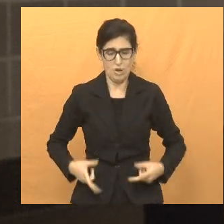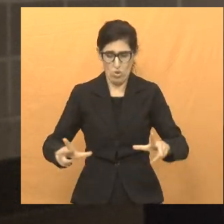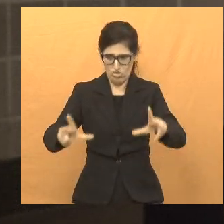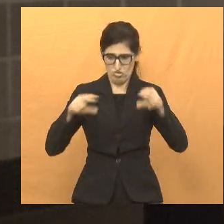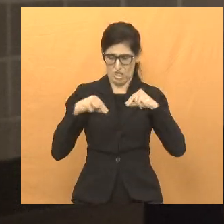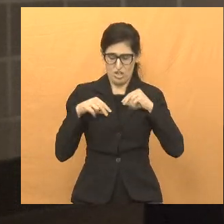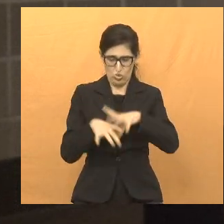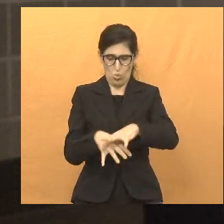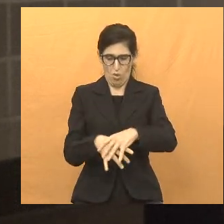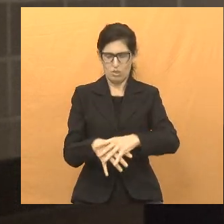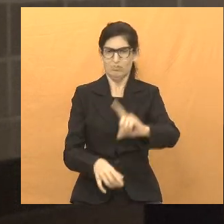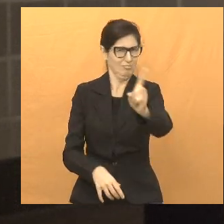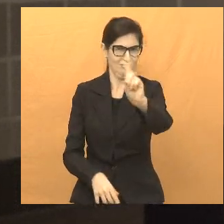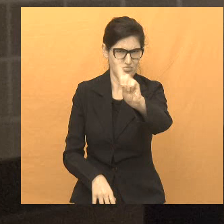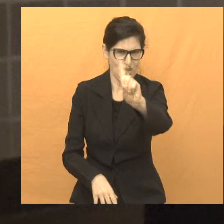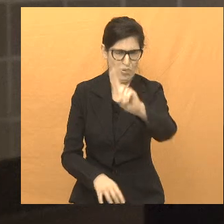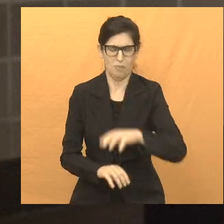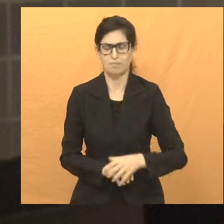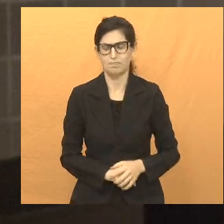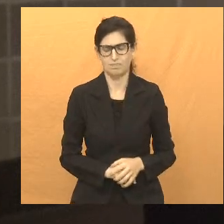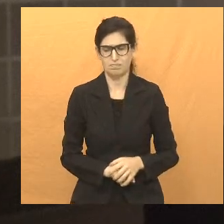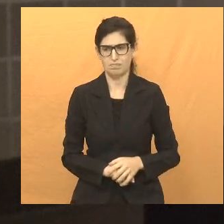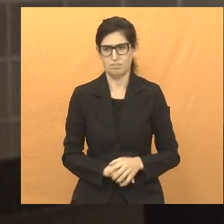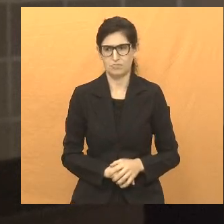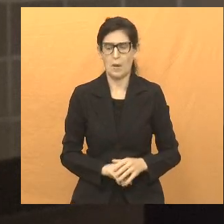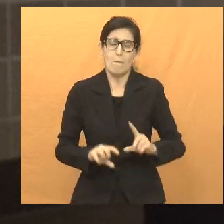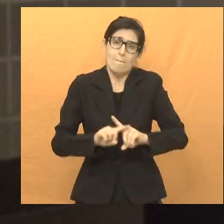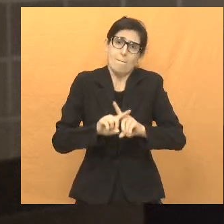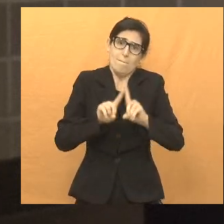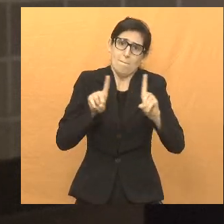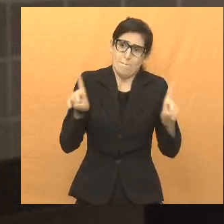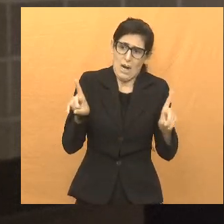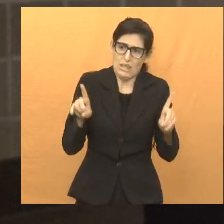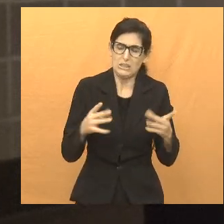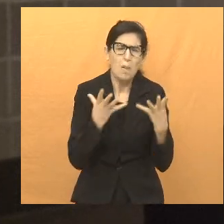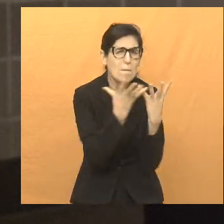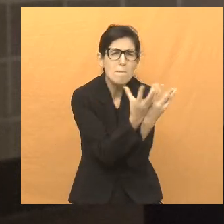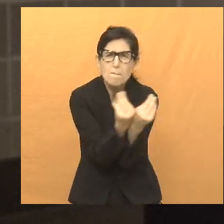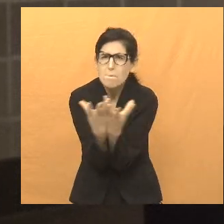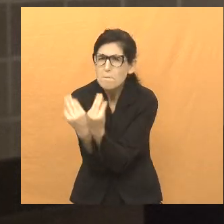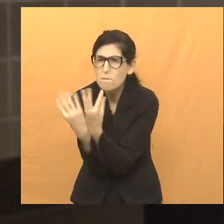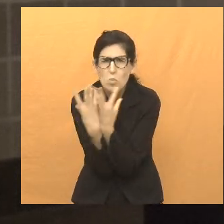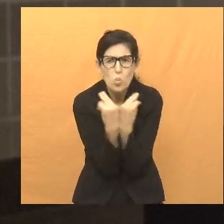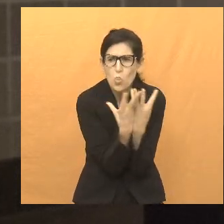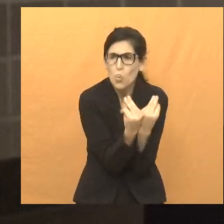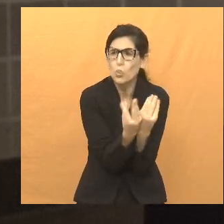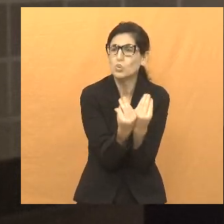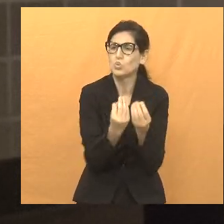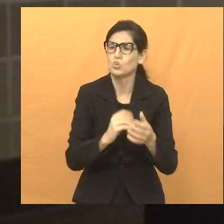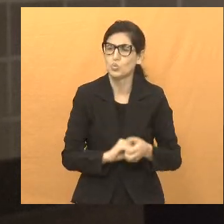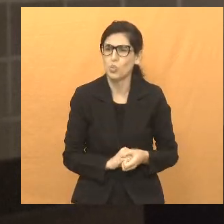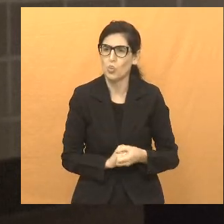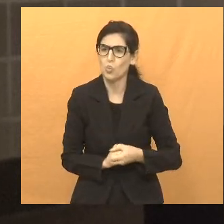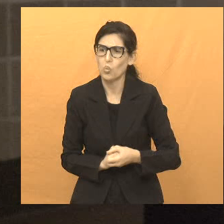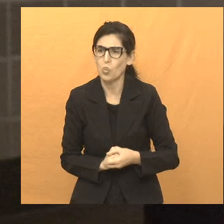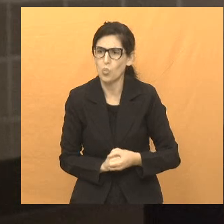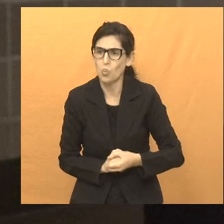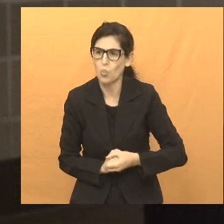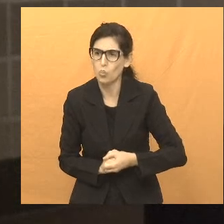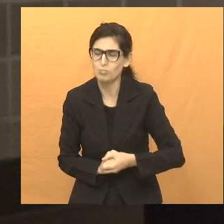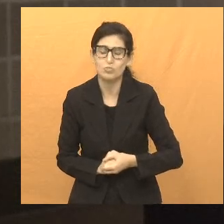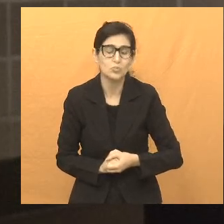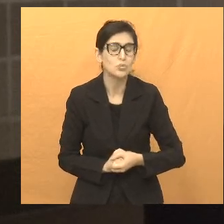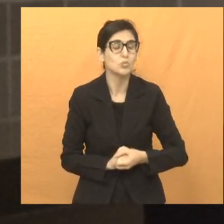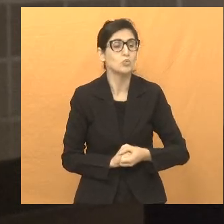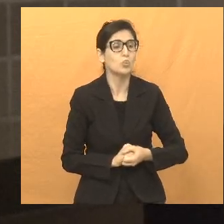Ele potencialmente pode ser, mas tem centenas, milhares de casos registrados de danos à